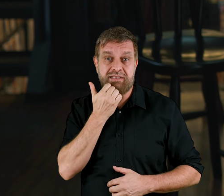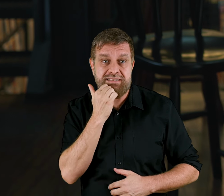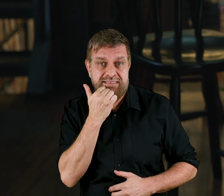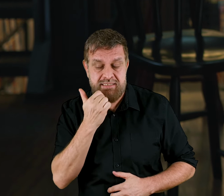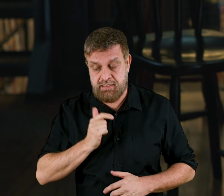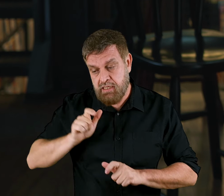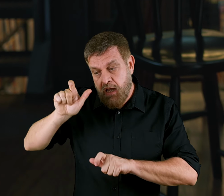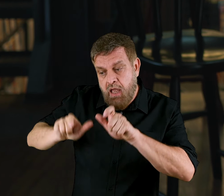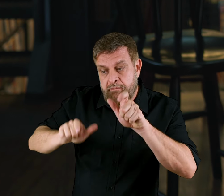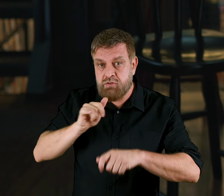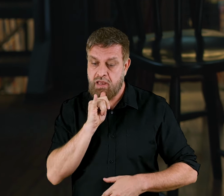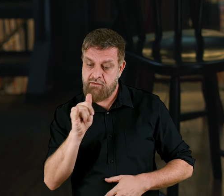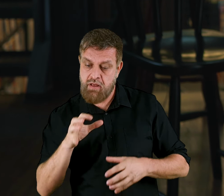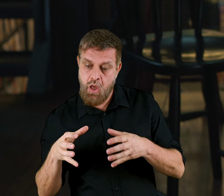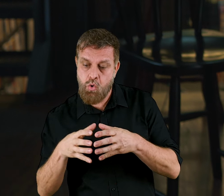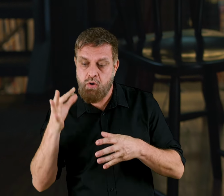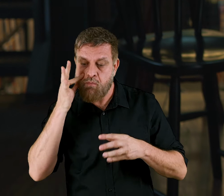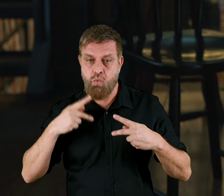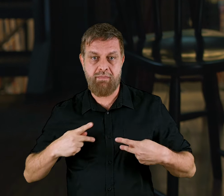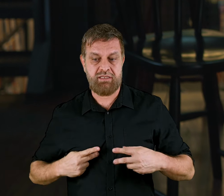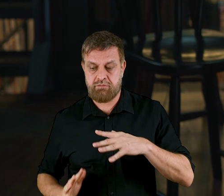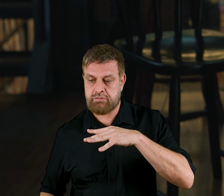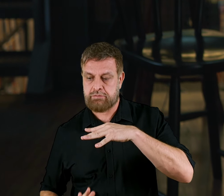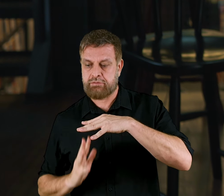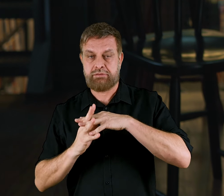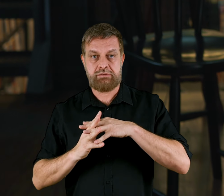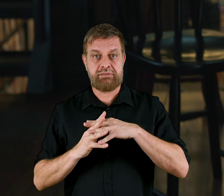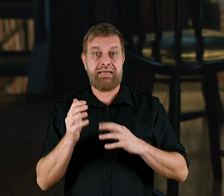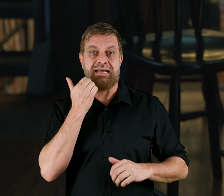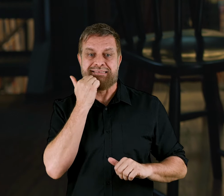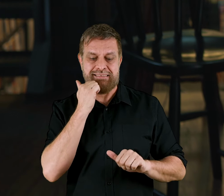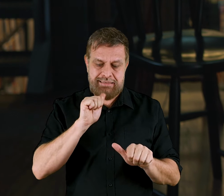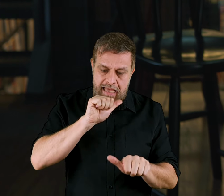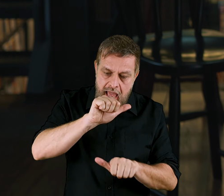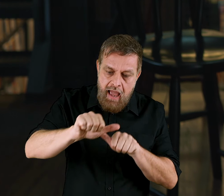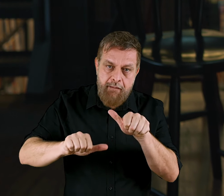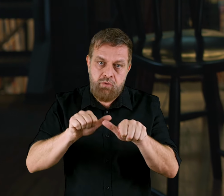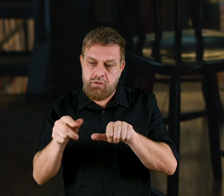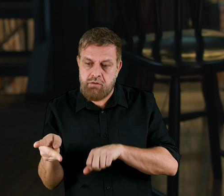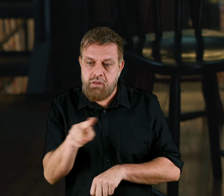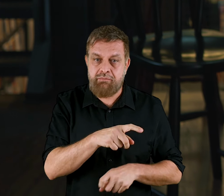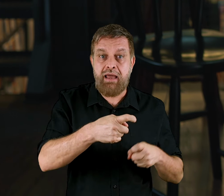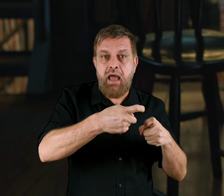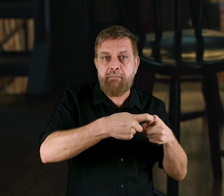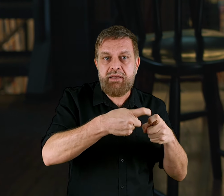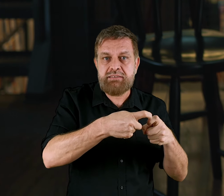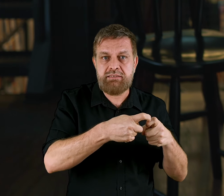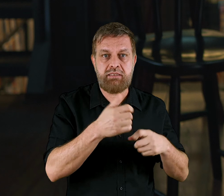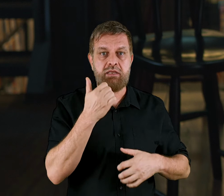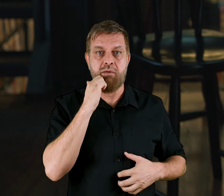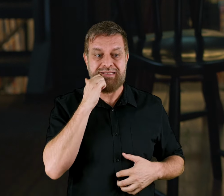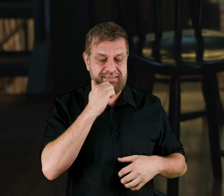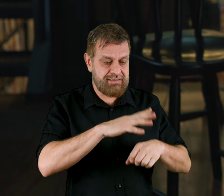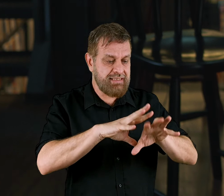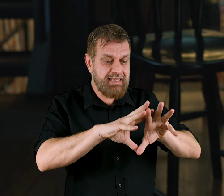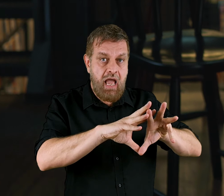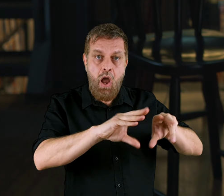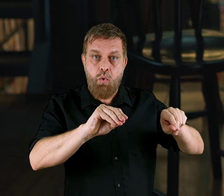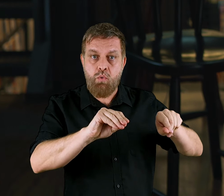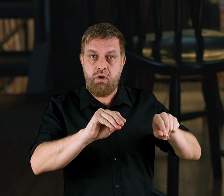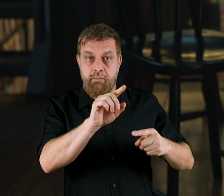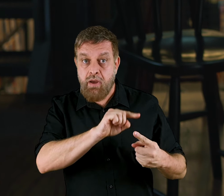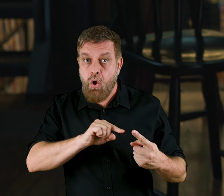muita gente que diz que o transhumanismo ele está transformando a ciência, a medicina, não mais numa ciência da cura, mas